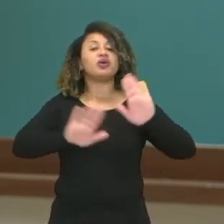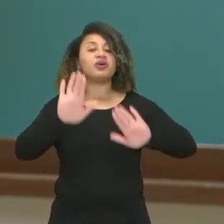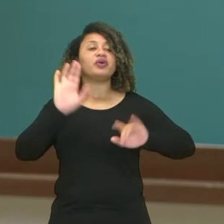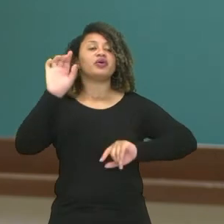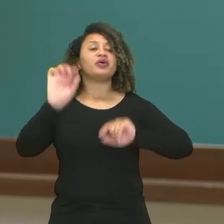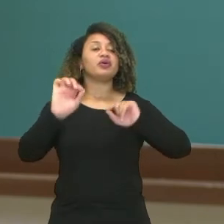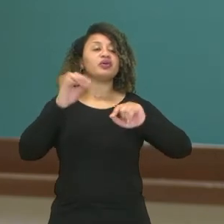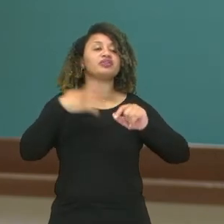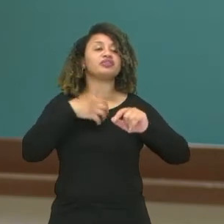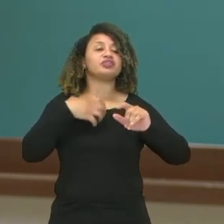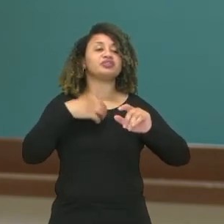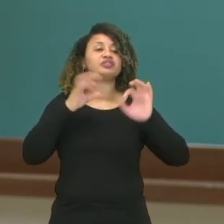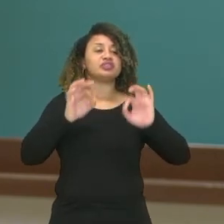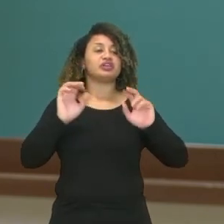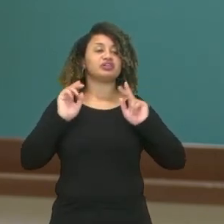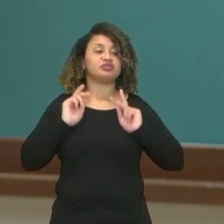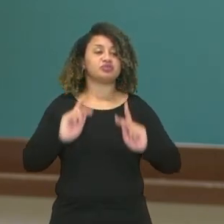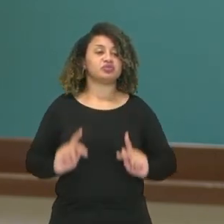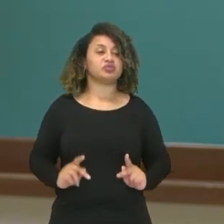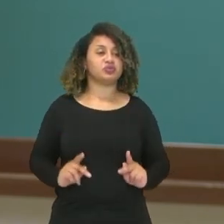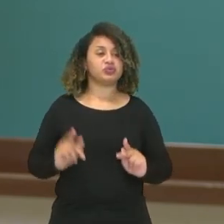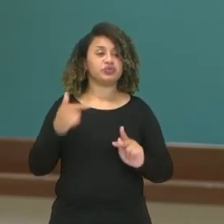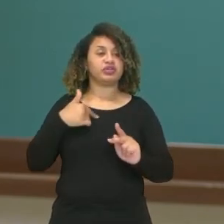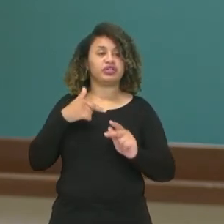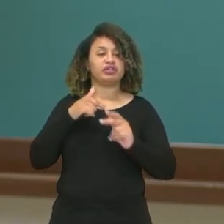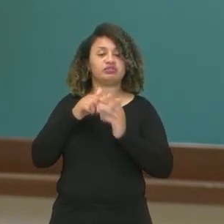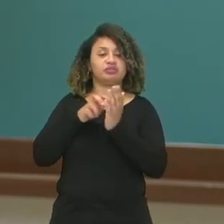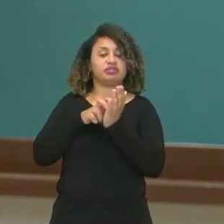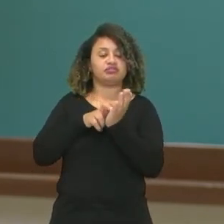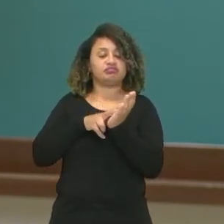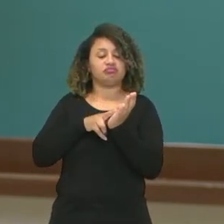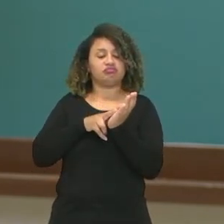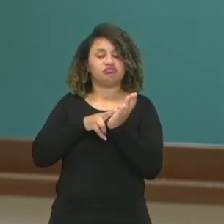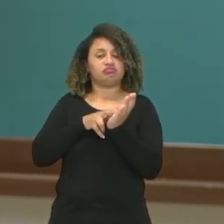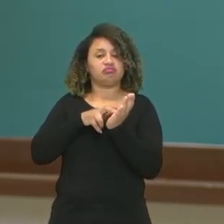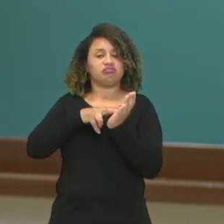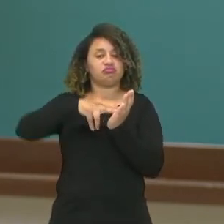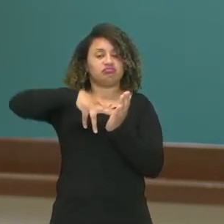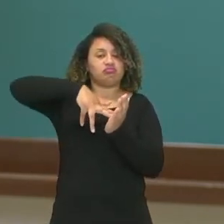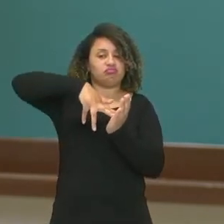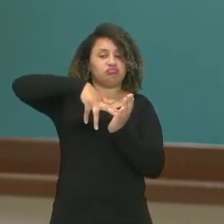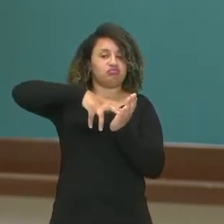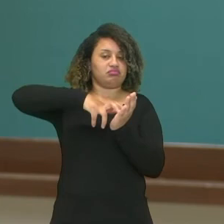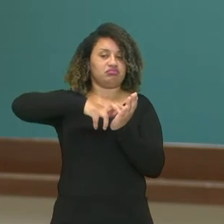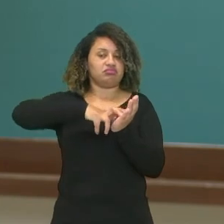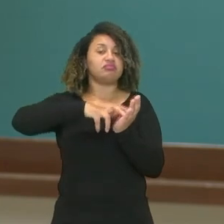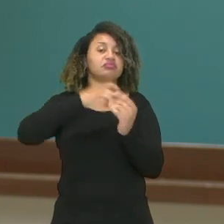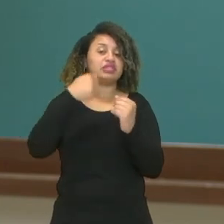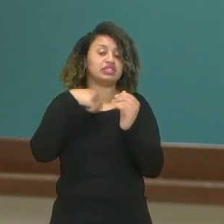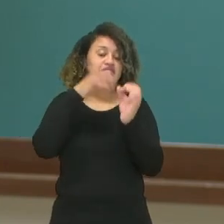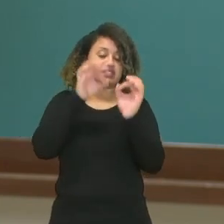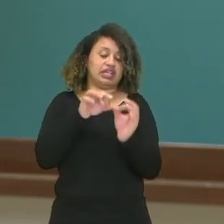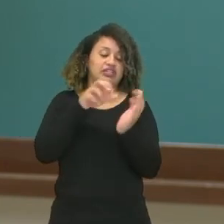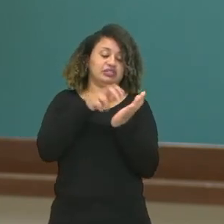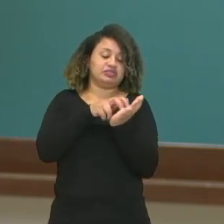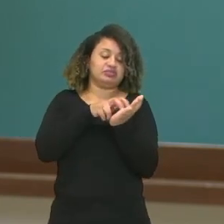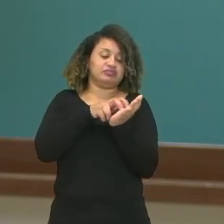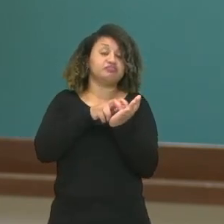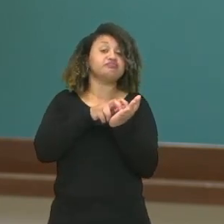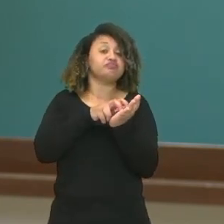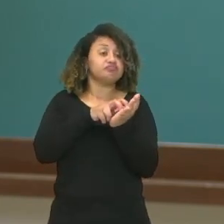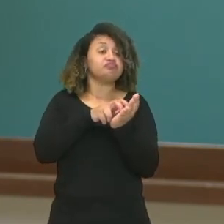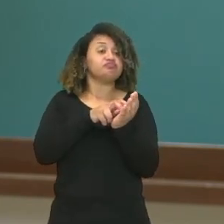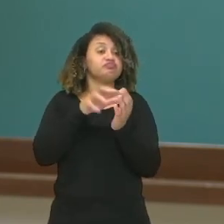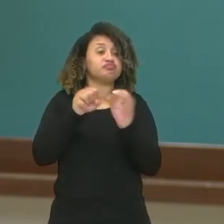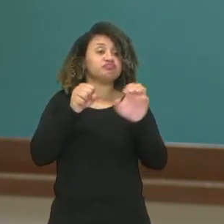relação à postura, né? Esse quadril não pode estar muito abaixado nem muito elevado, tá? Postura ali bem bonitinha,